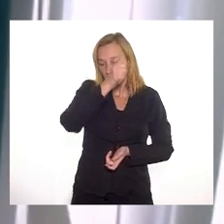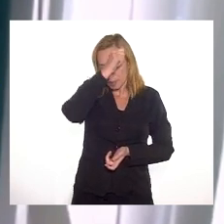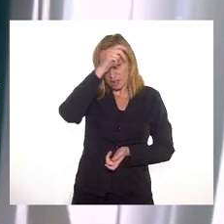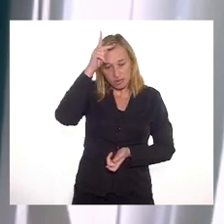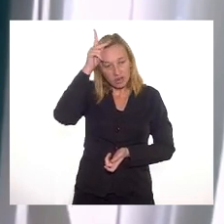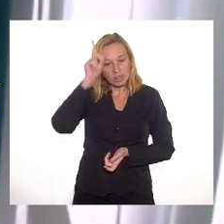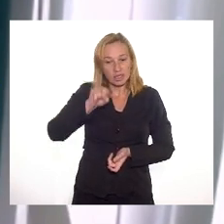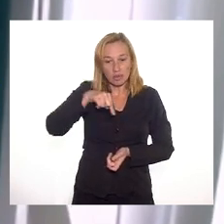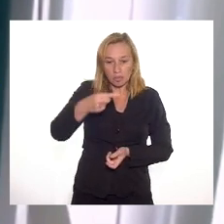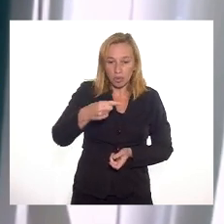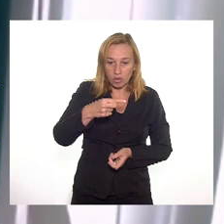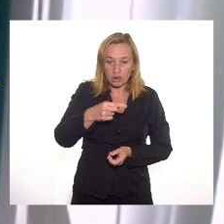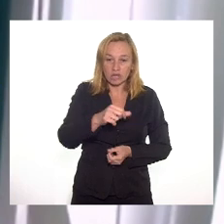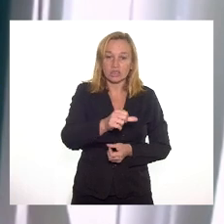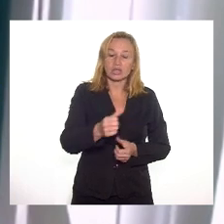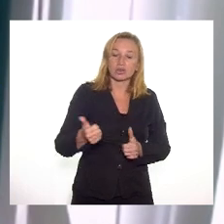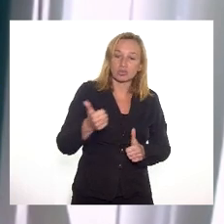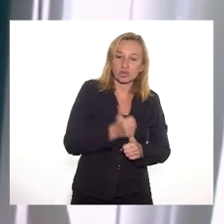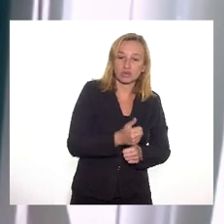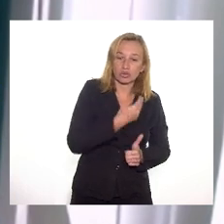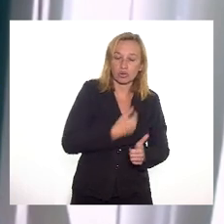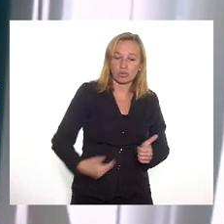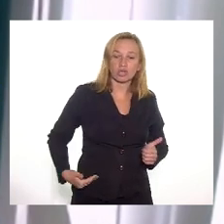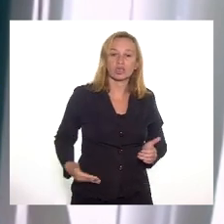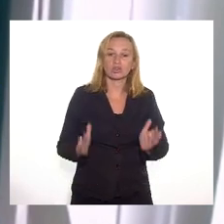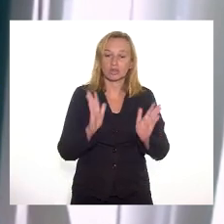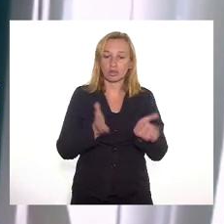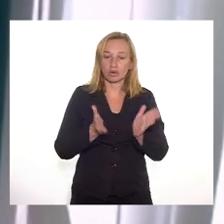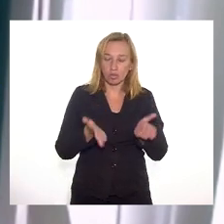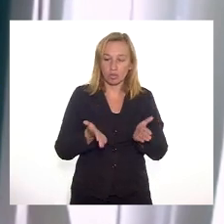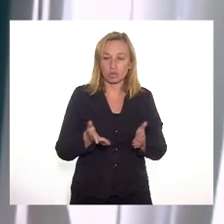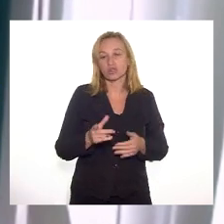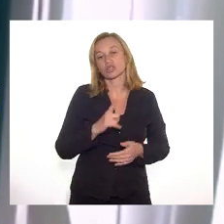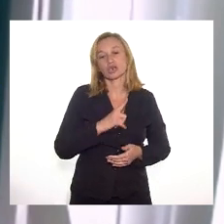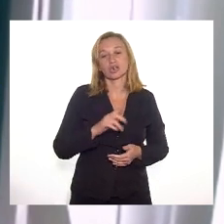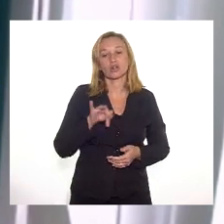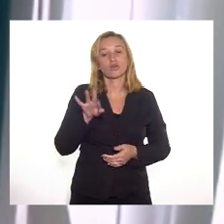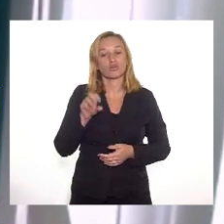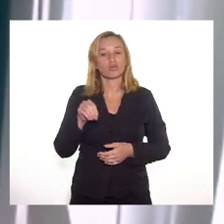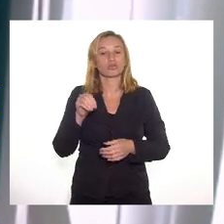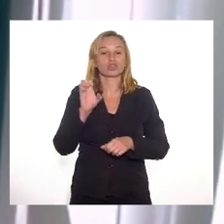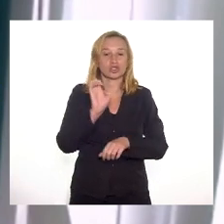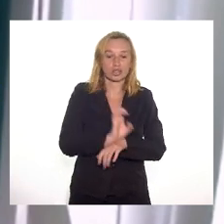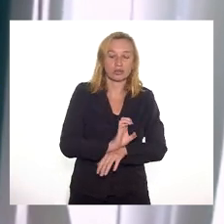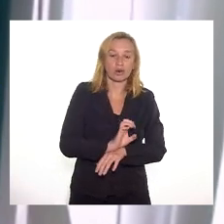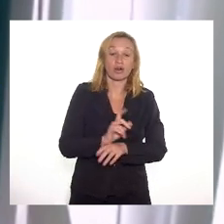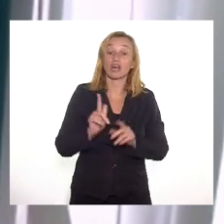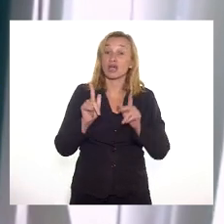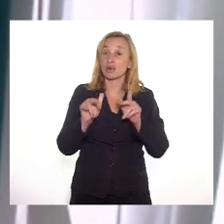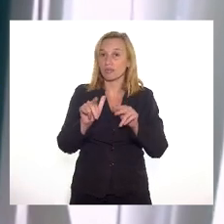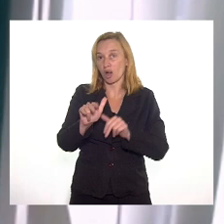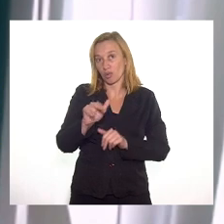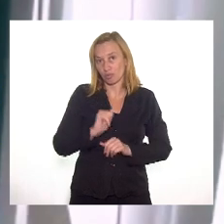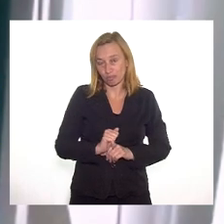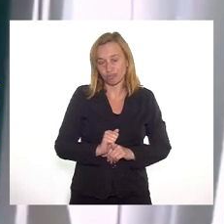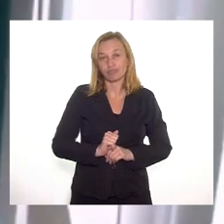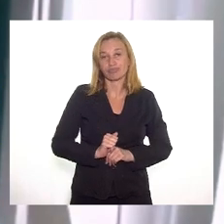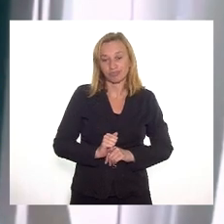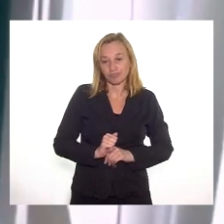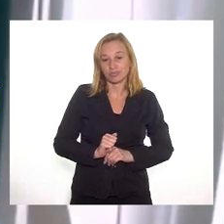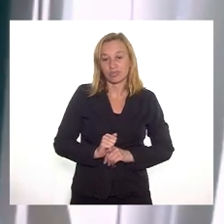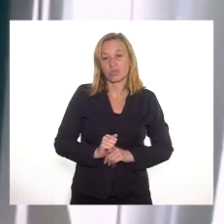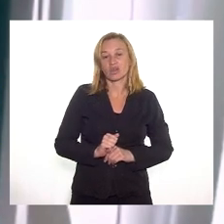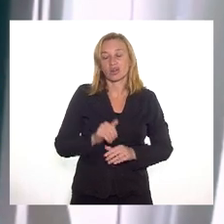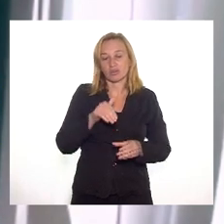esse fundo, que é vigoroso e existe até hoje no estado do Alasca. É um fundo estadual também, é um fundo irmão, portanto, desse fundo que